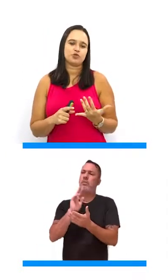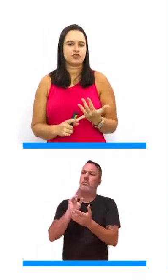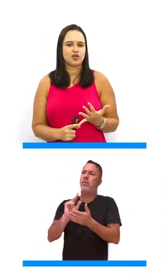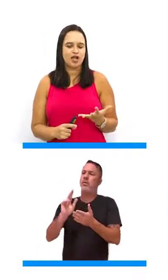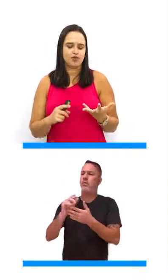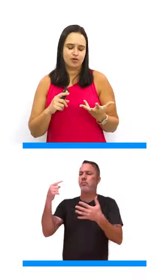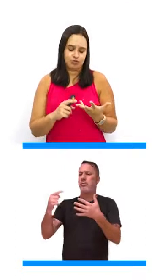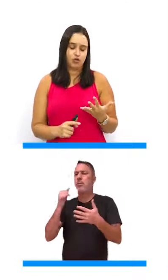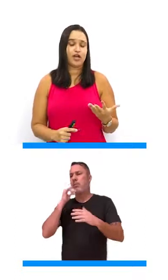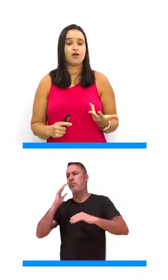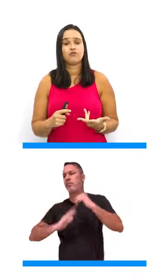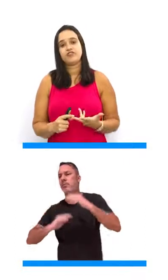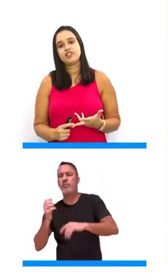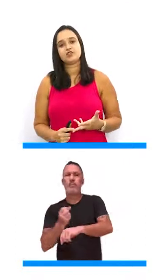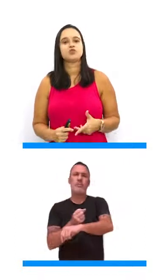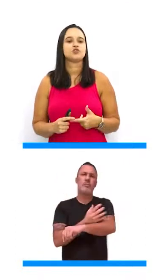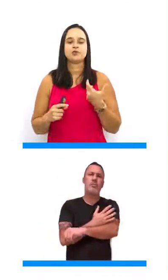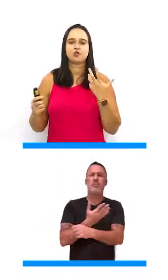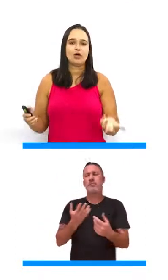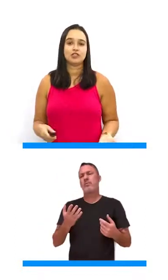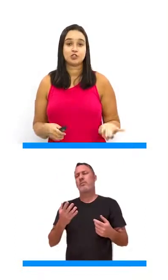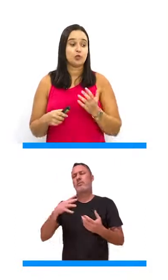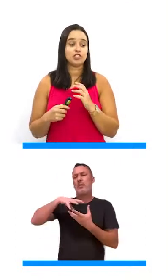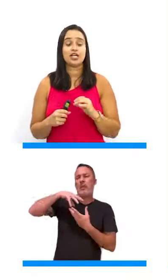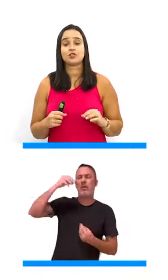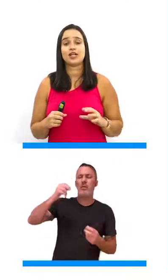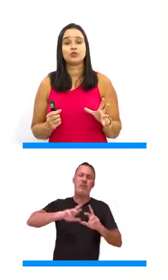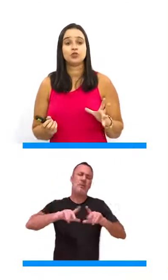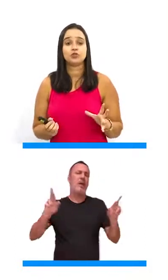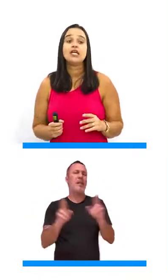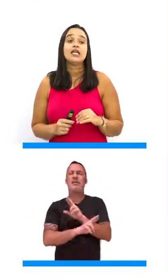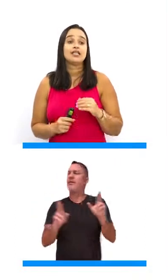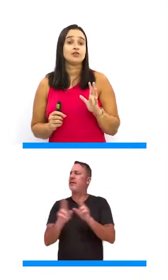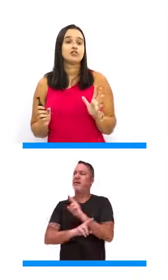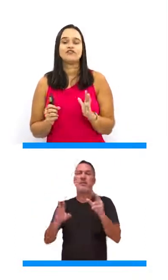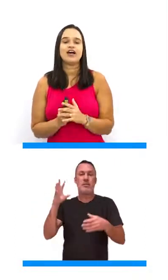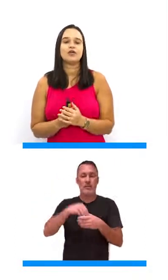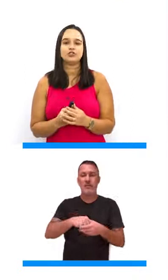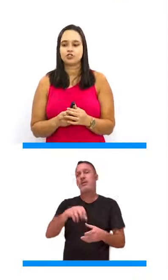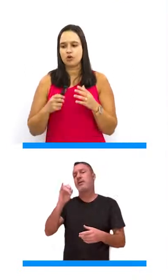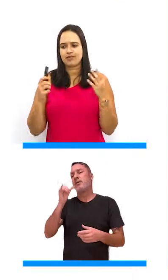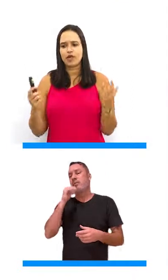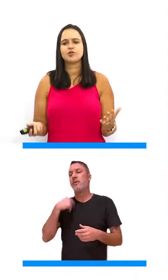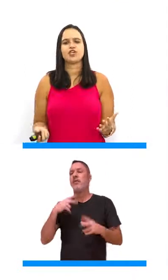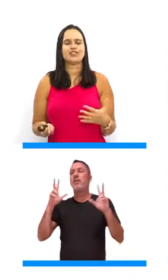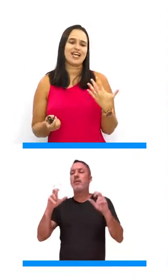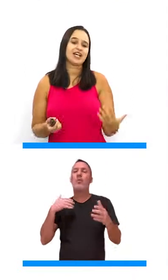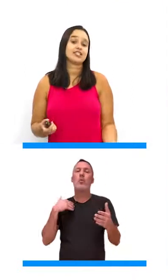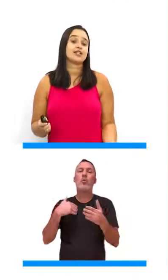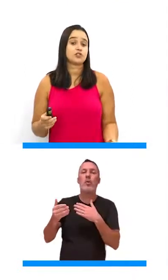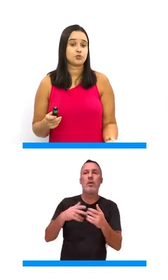caso profissional, emocional, físico, espiritual, a gente pode relacionar tudo. Então, se eu falo de qualquer